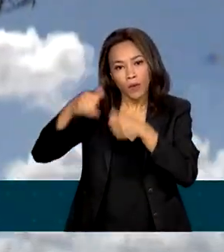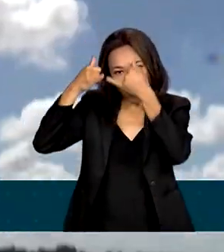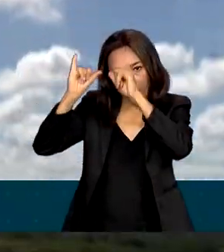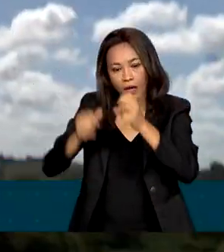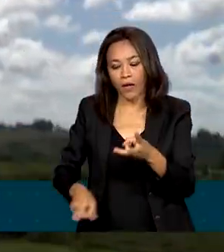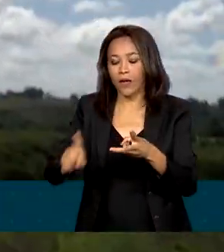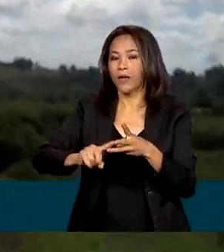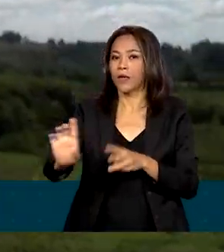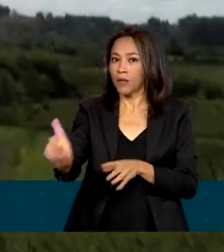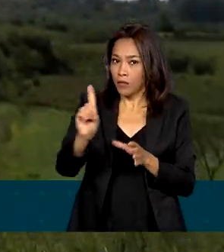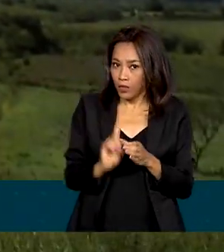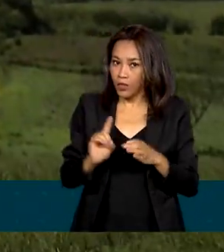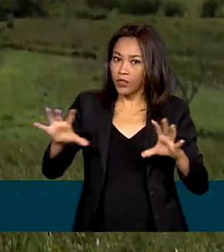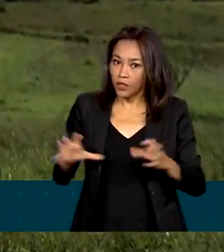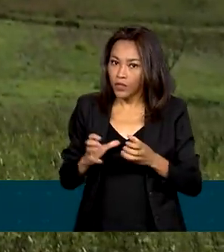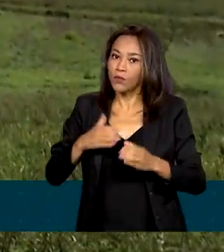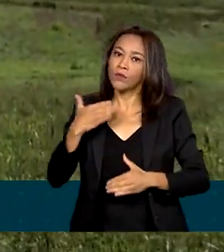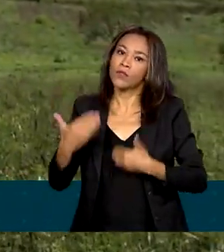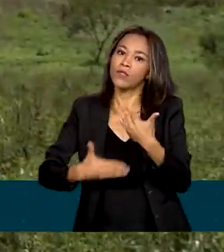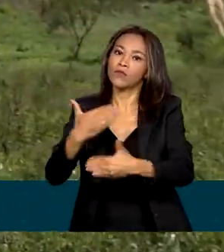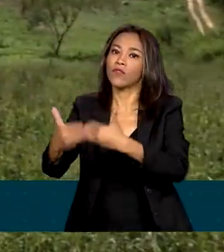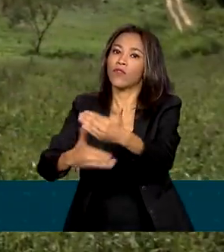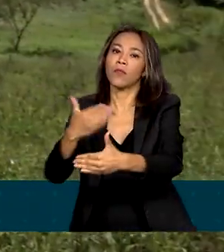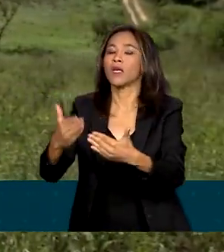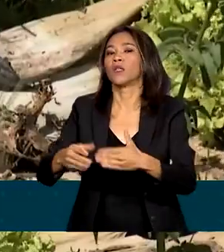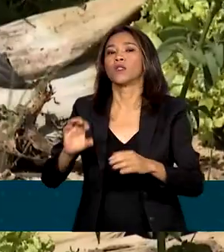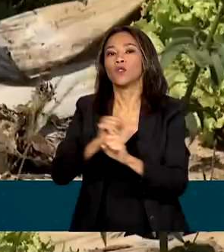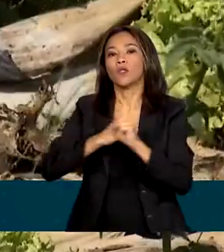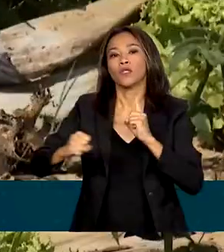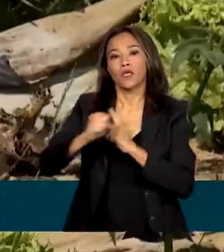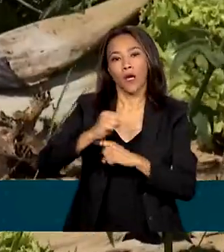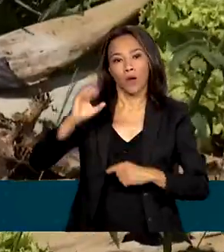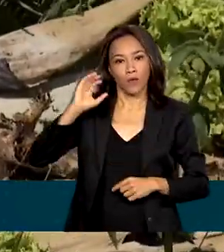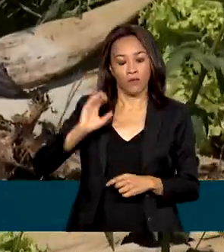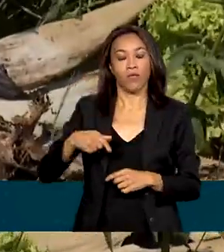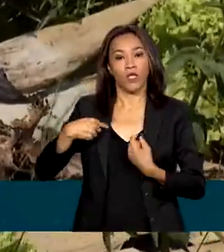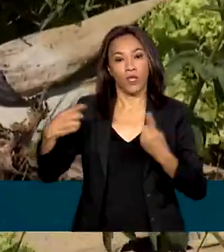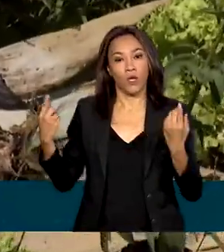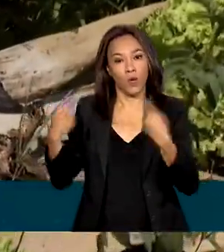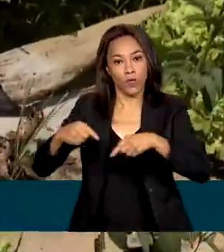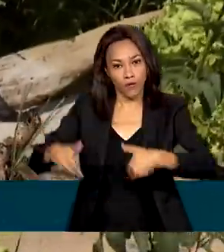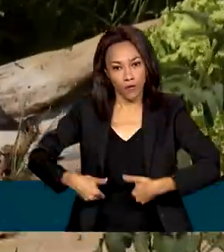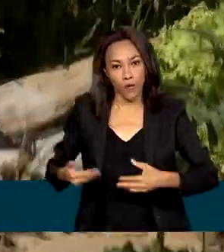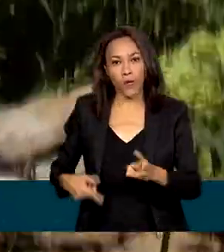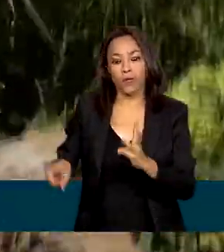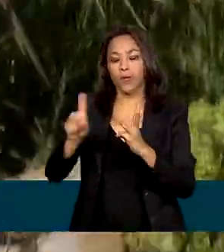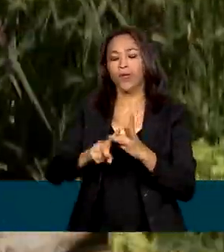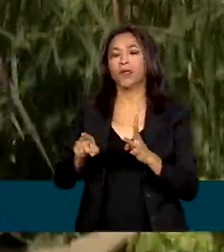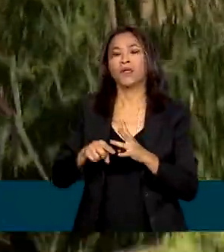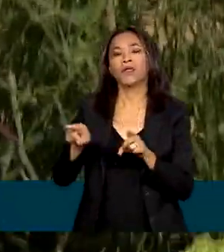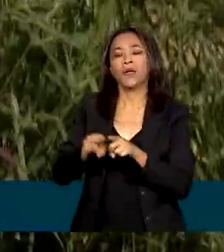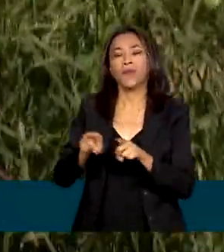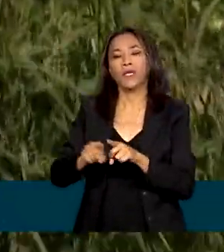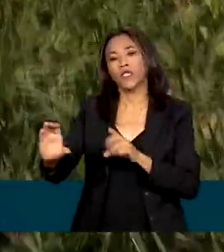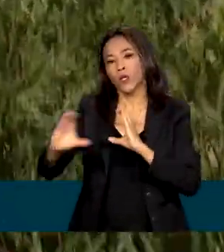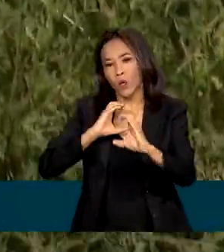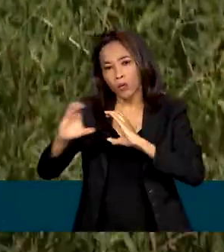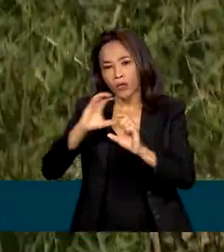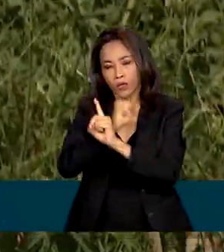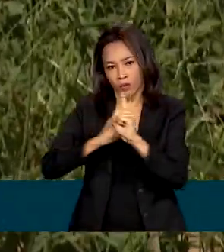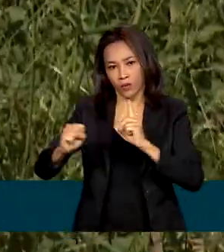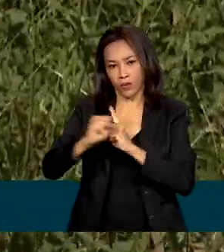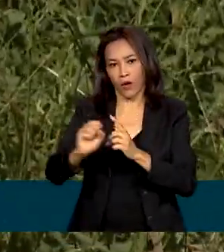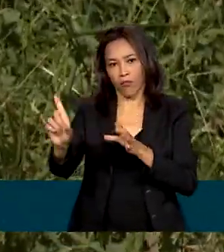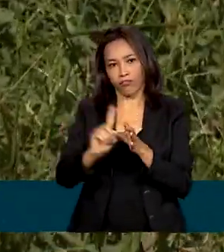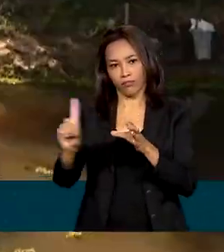do Desenvolvimento e Assistência Social, Família e Combate à Fome, Wellington Dias, e da Secretaria de Comunicação Social da Presidência da República, o